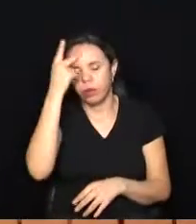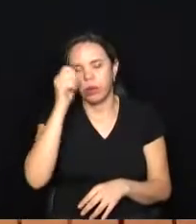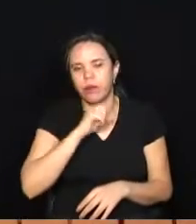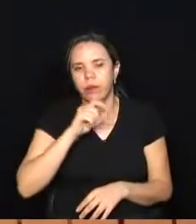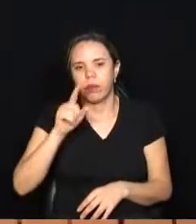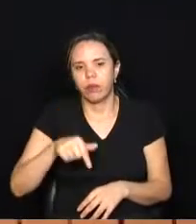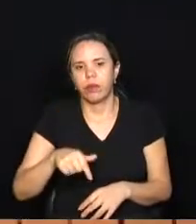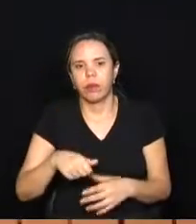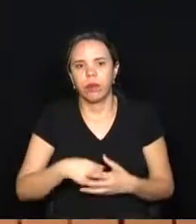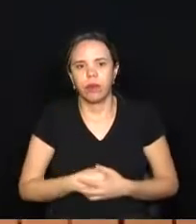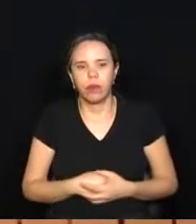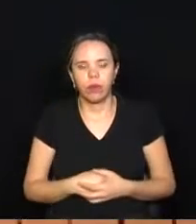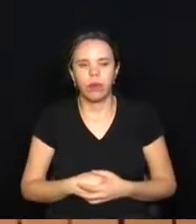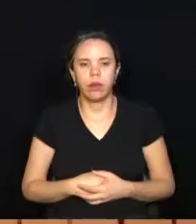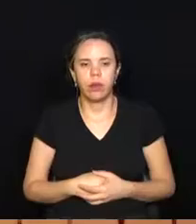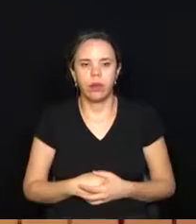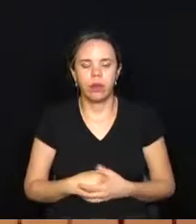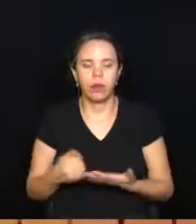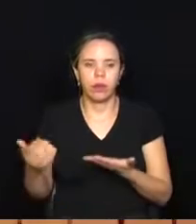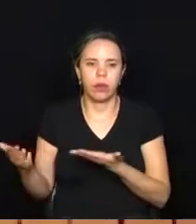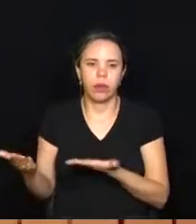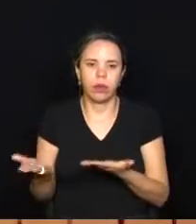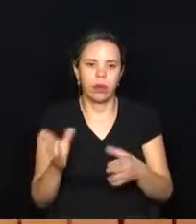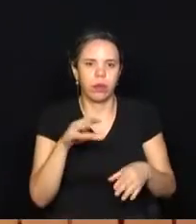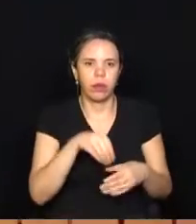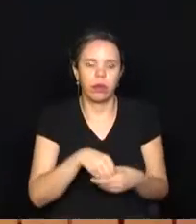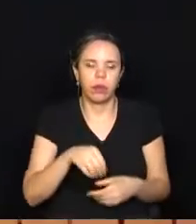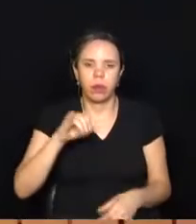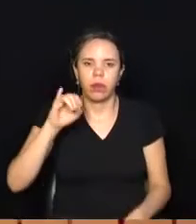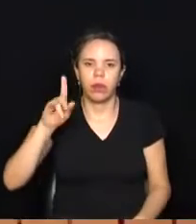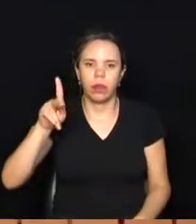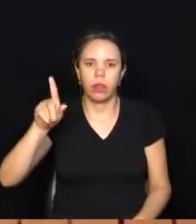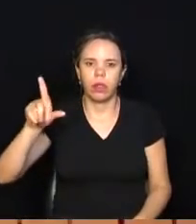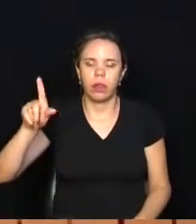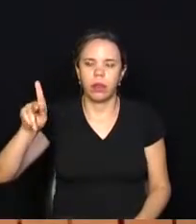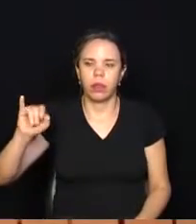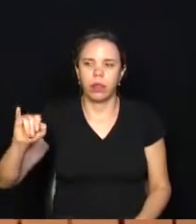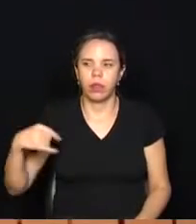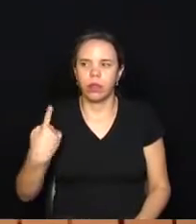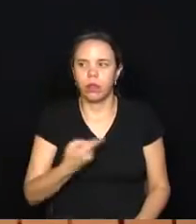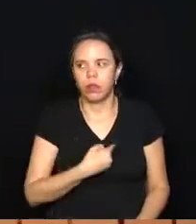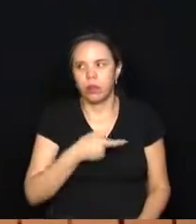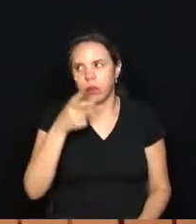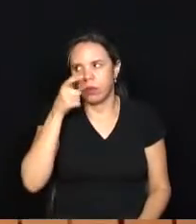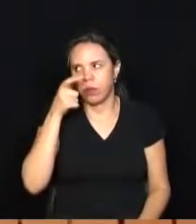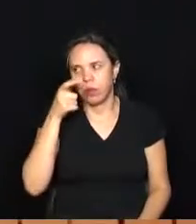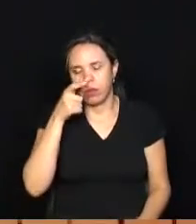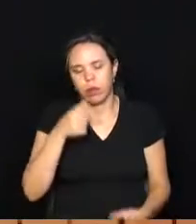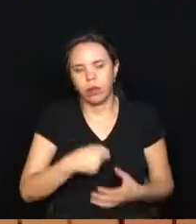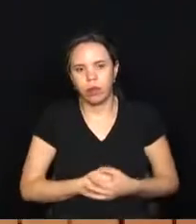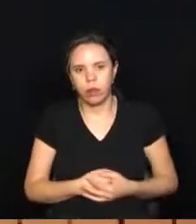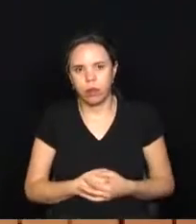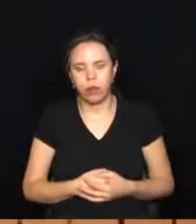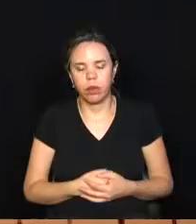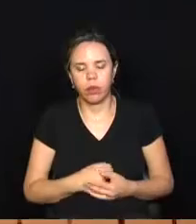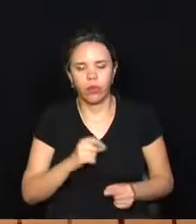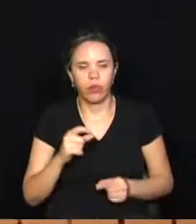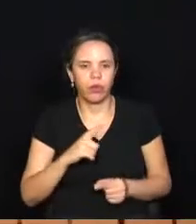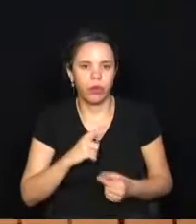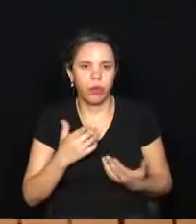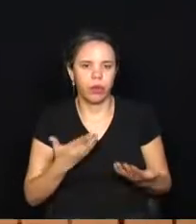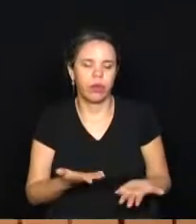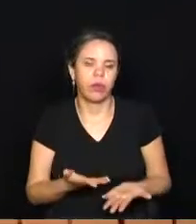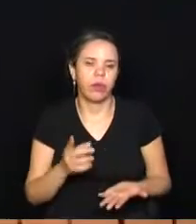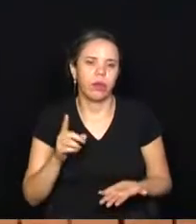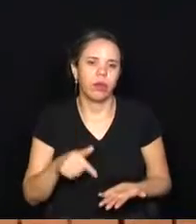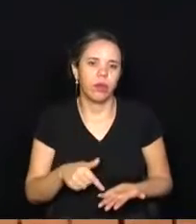é recebido dentro da ILPI, o que nós vemos, né, Anúncio? O que ele tem? Ele